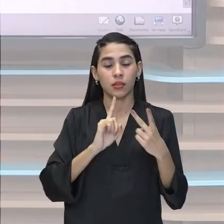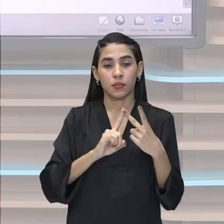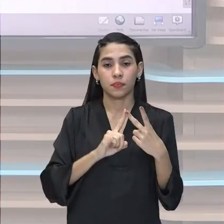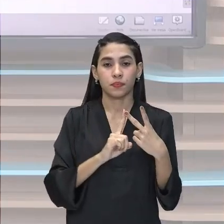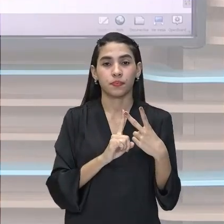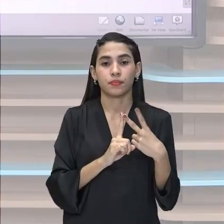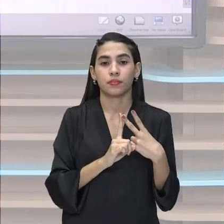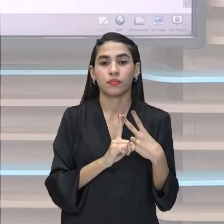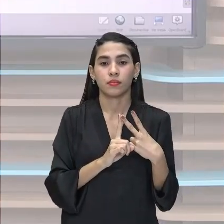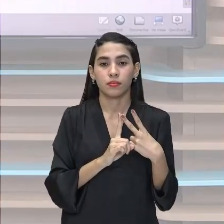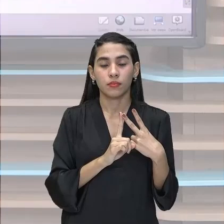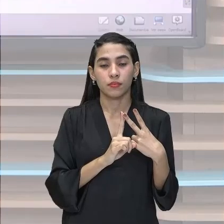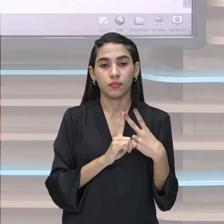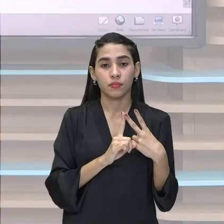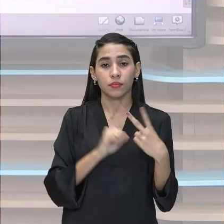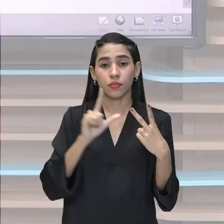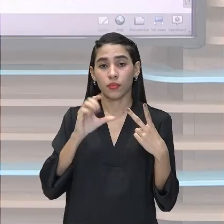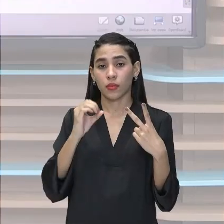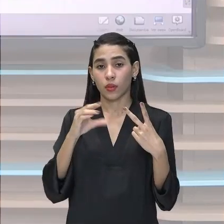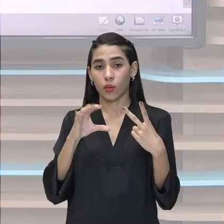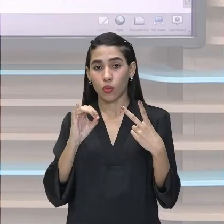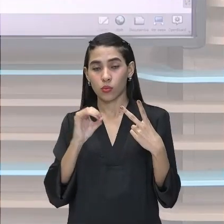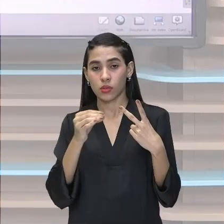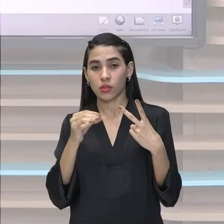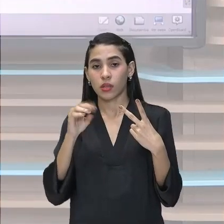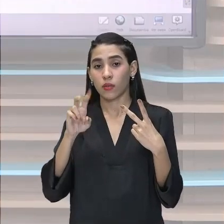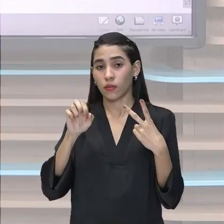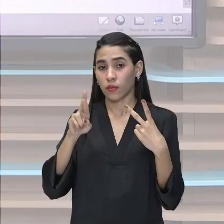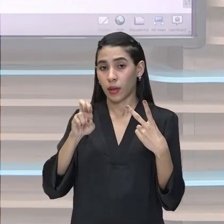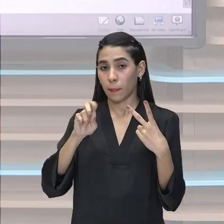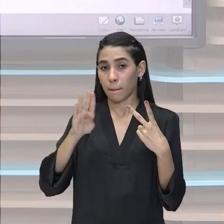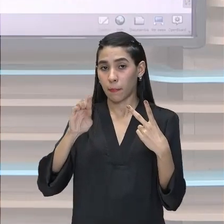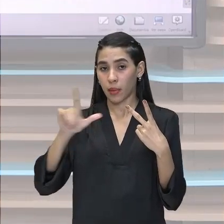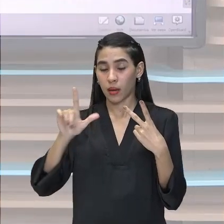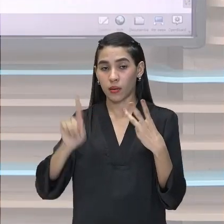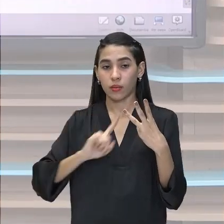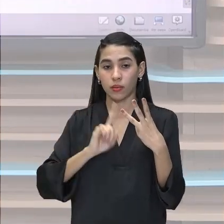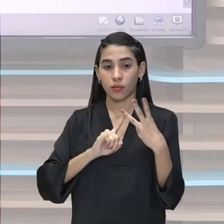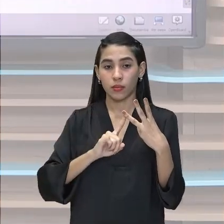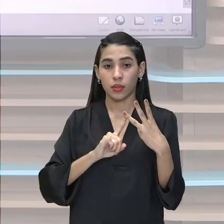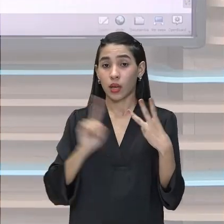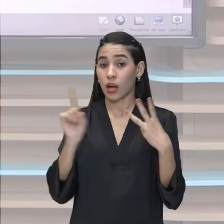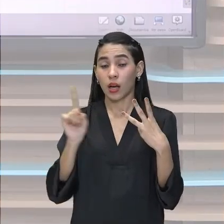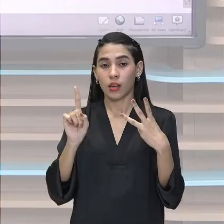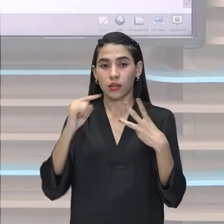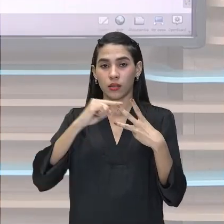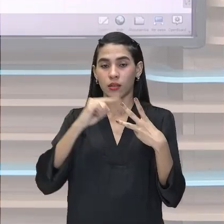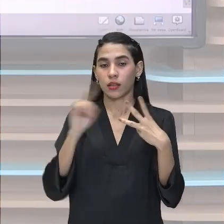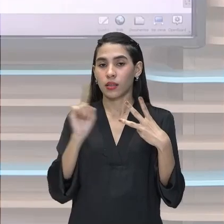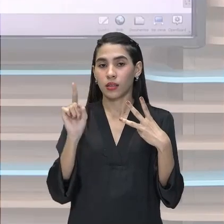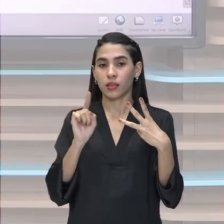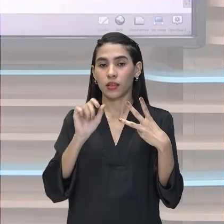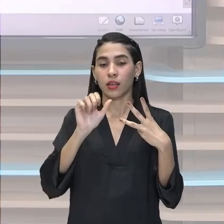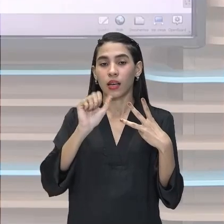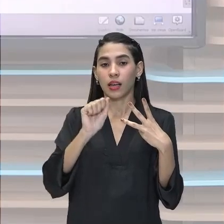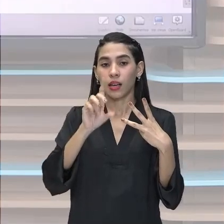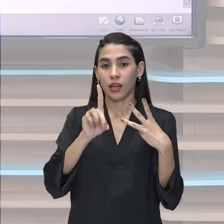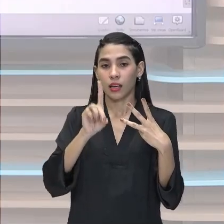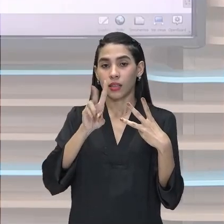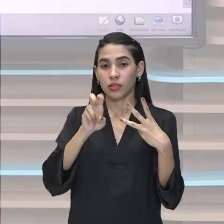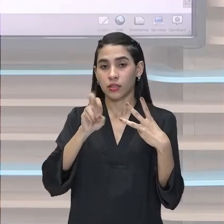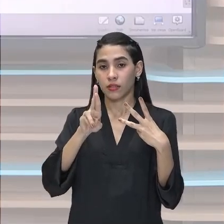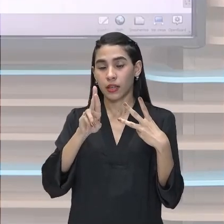ser uma locução verbal, pode ser um advérbio, ou desculpa, locução verbal não. Uma locução adverbial